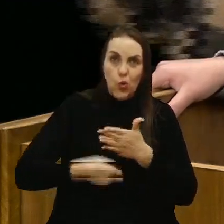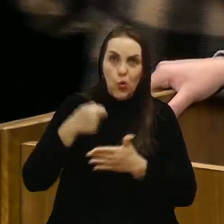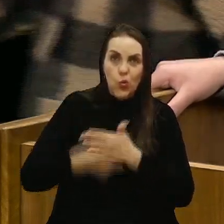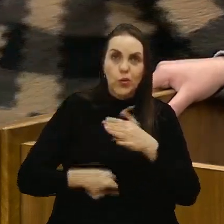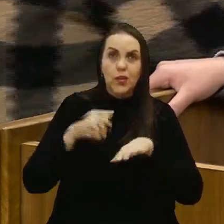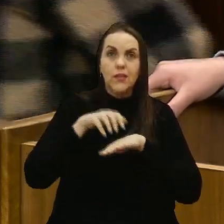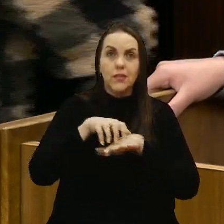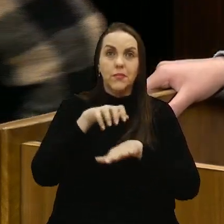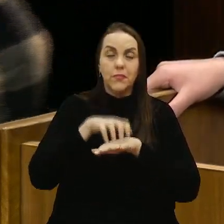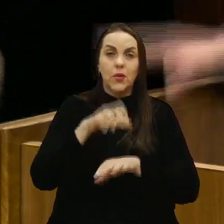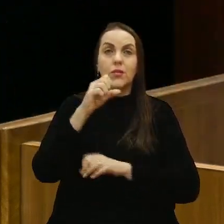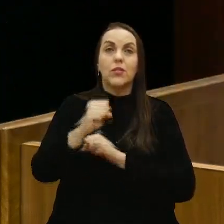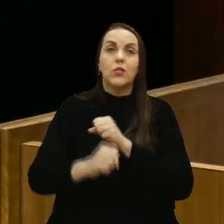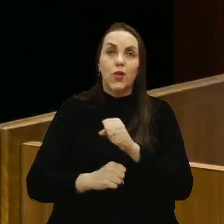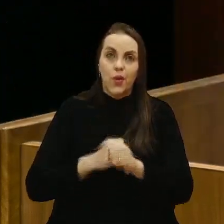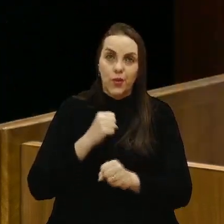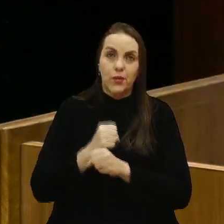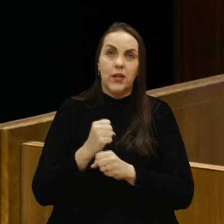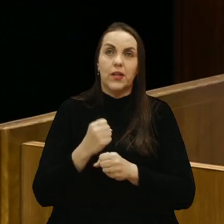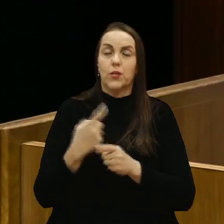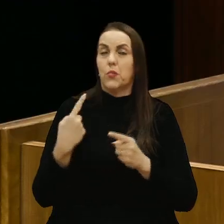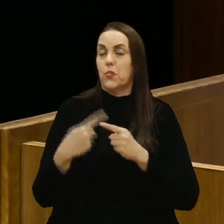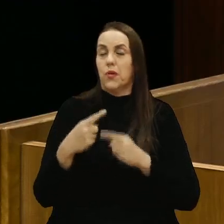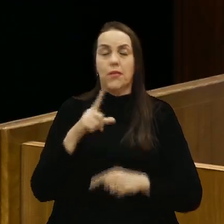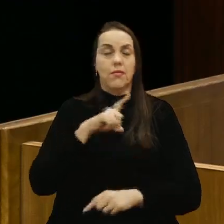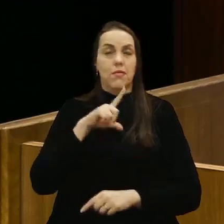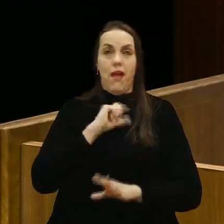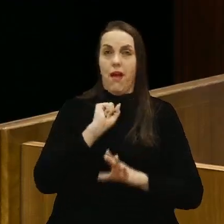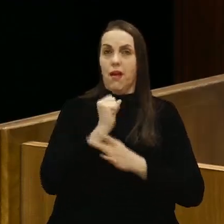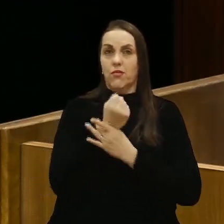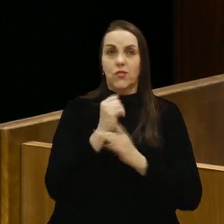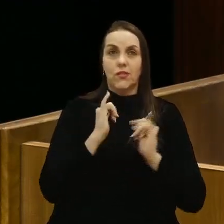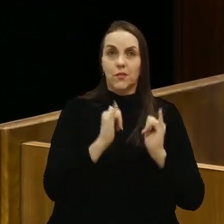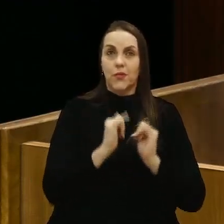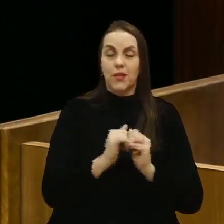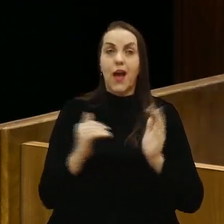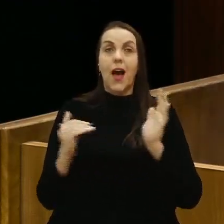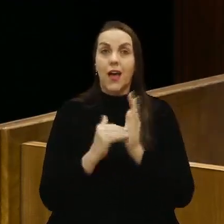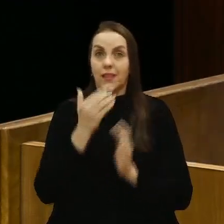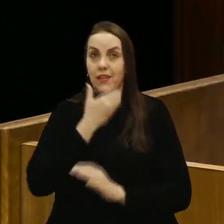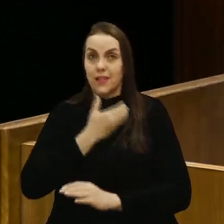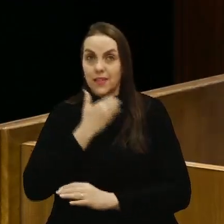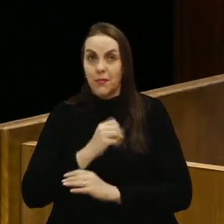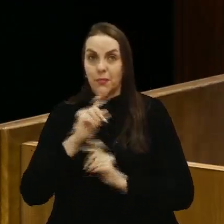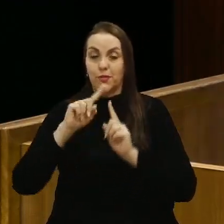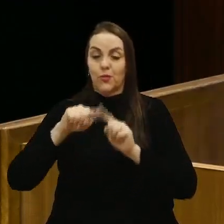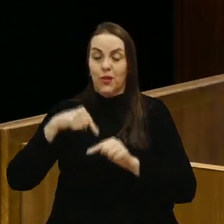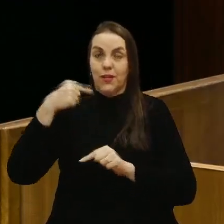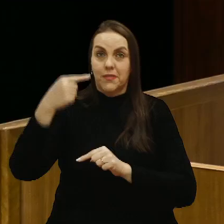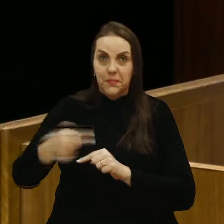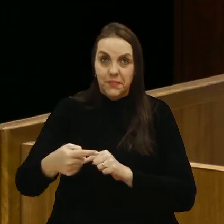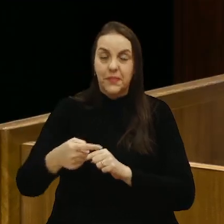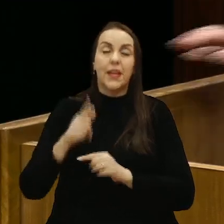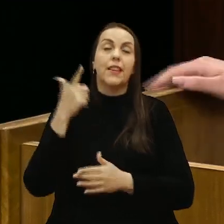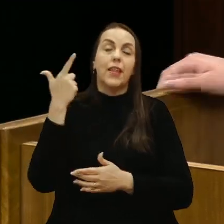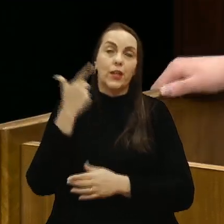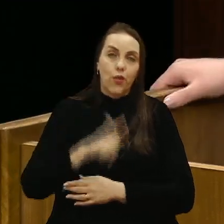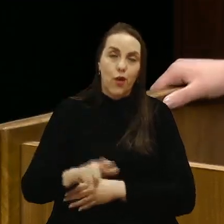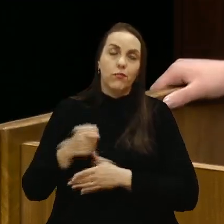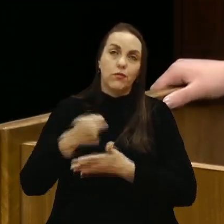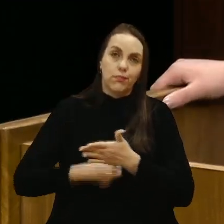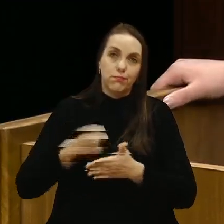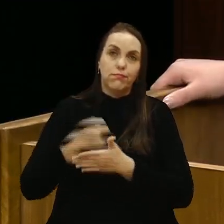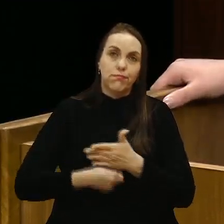transporte todo ano, porque tem transporte garantido até dezembro. No ano seguinte, é uma batalha novamente